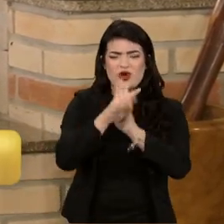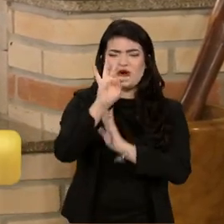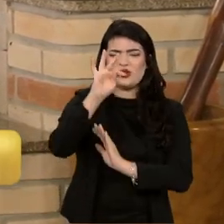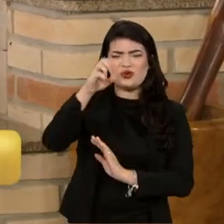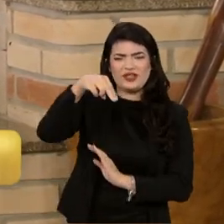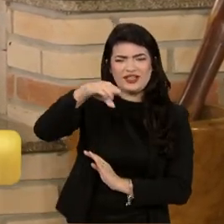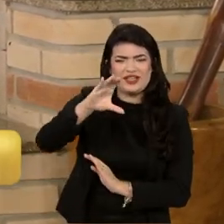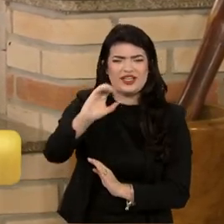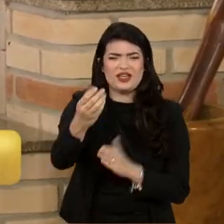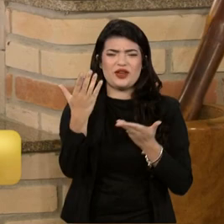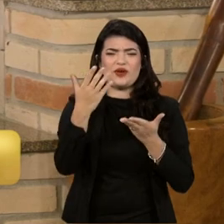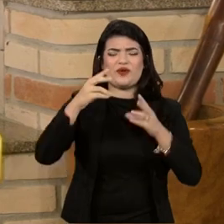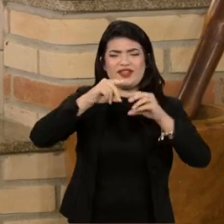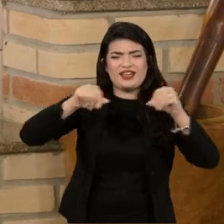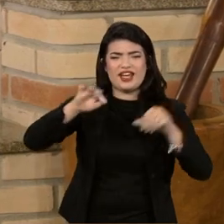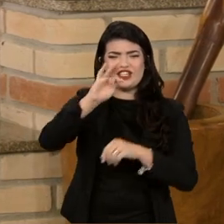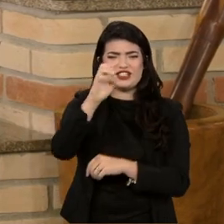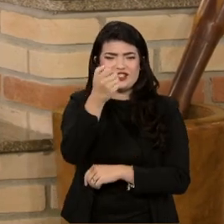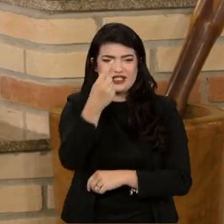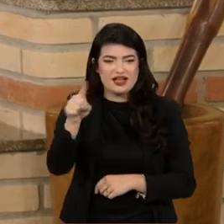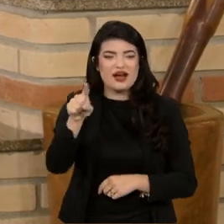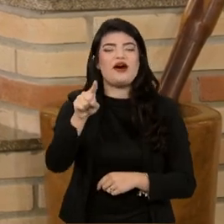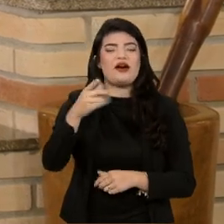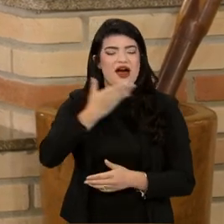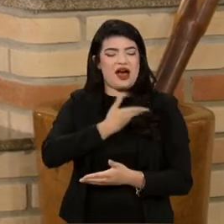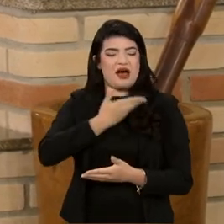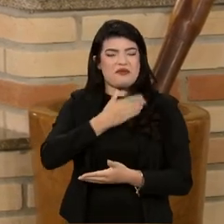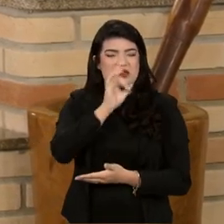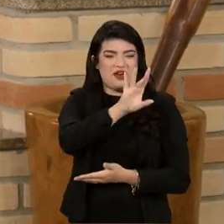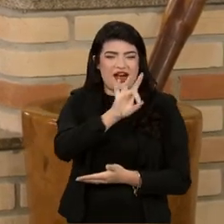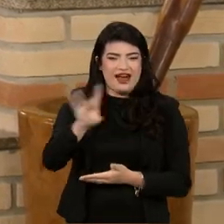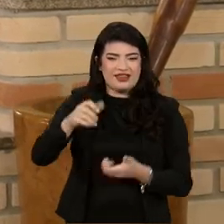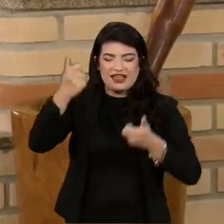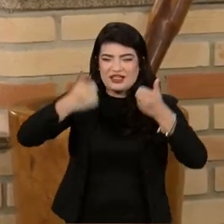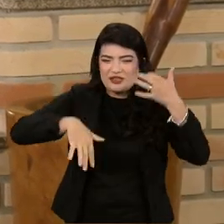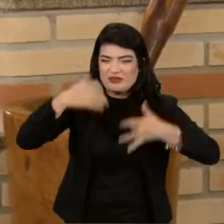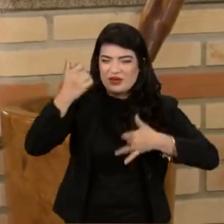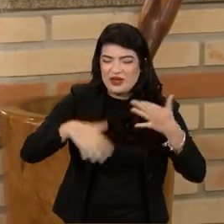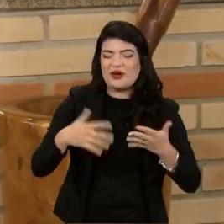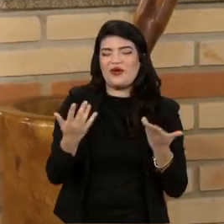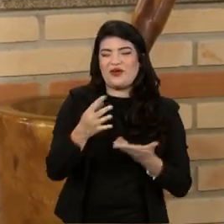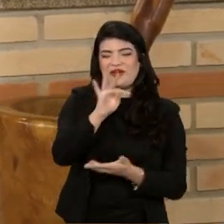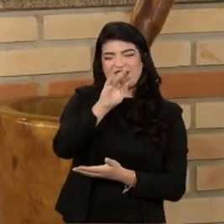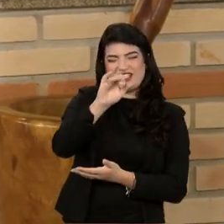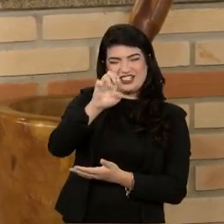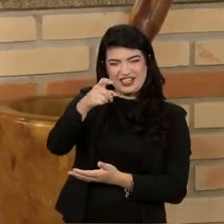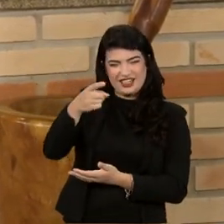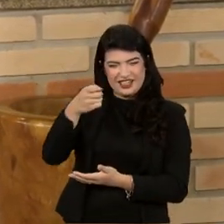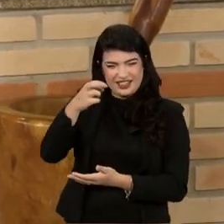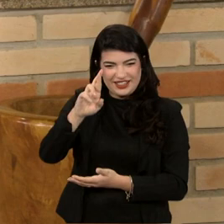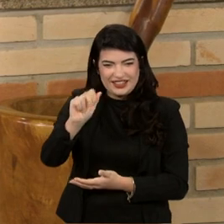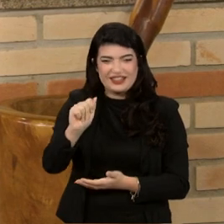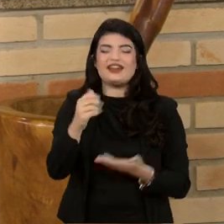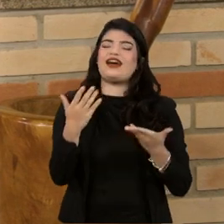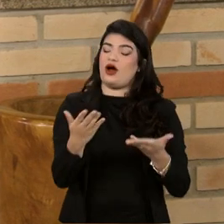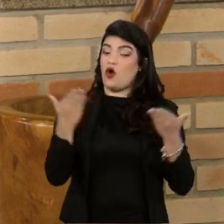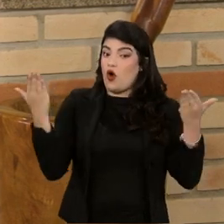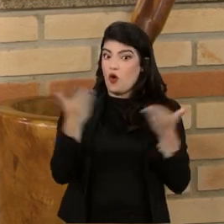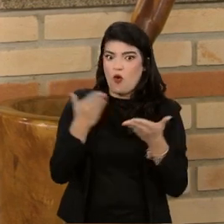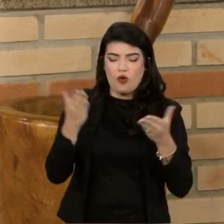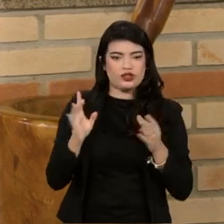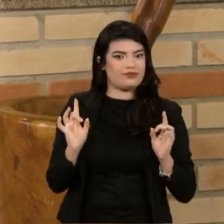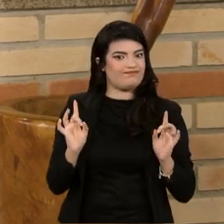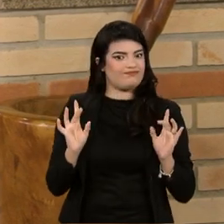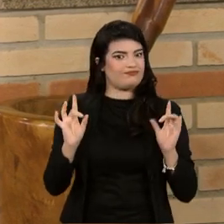de Tunico, terra de Tião, como diriam meus compadres Almir Sater, Renato Teixeira. Ei, hoje nós estamos num programa